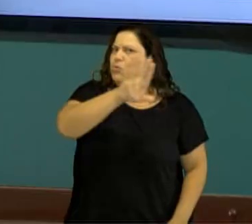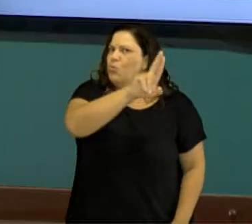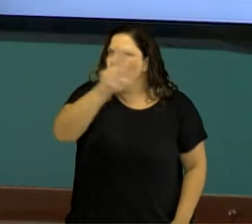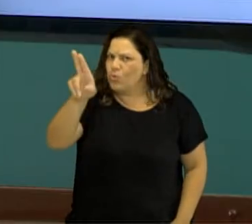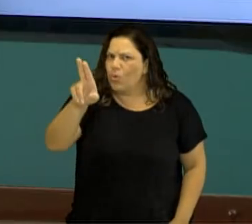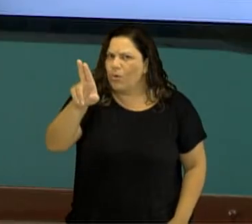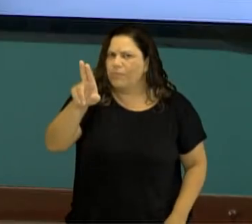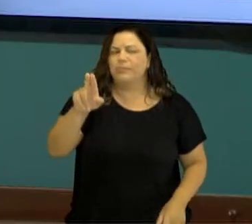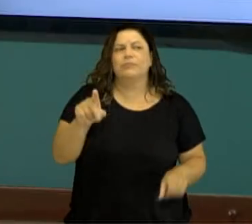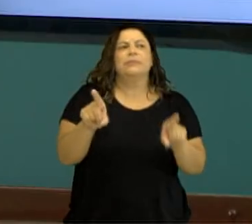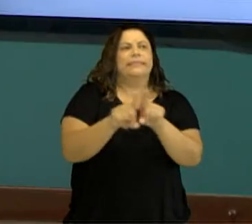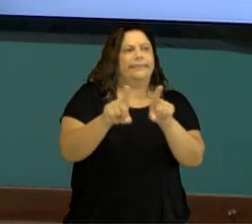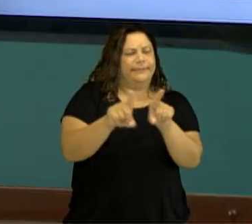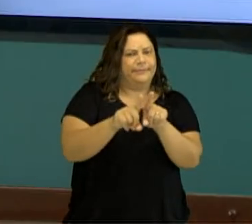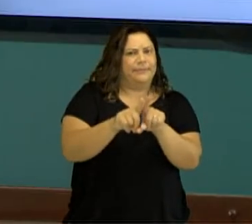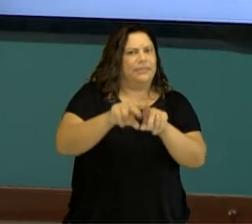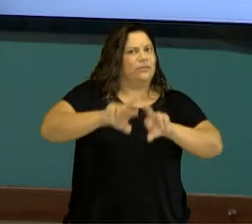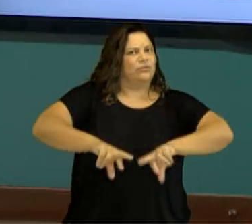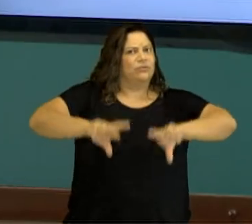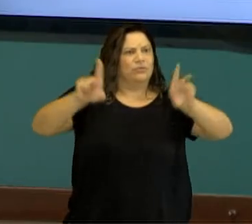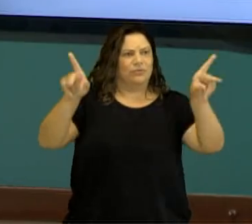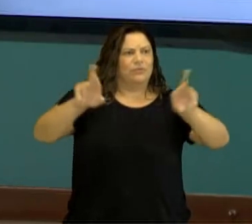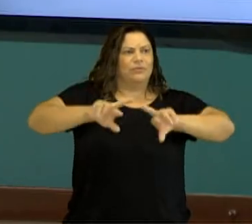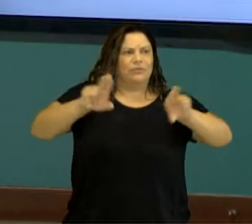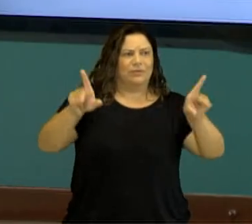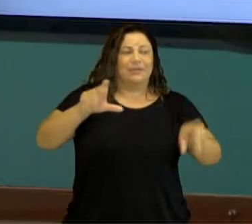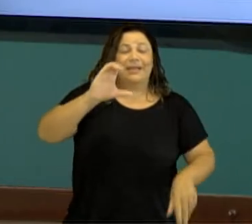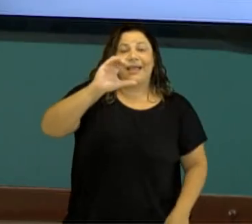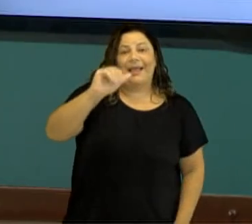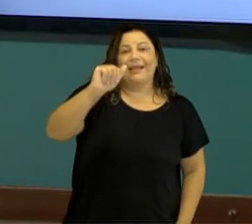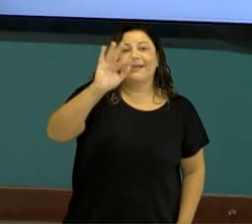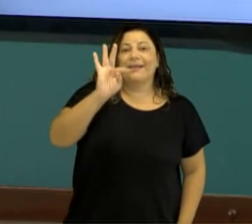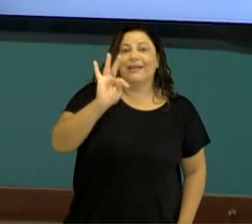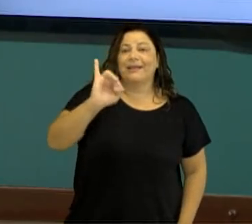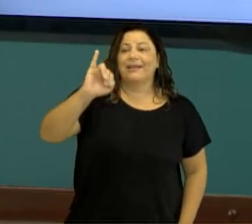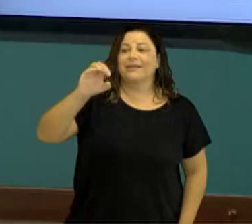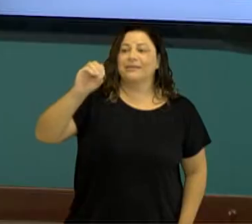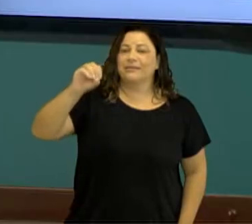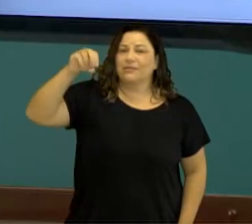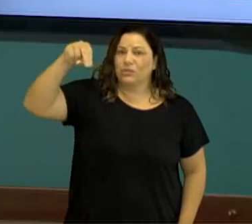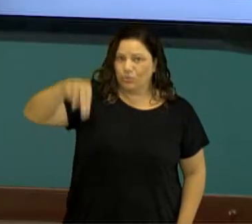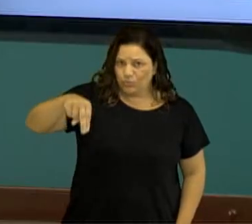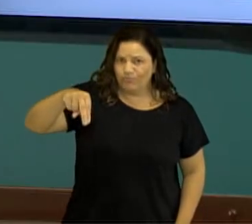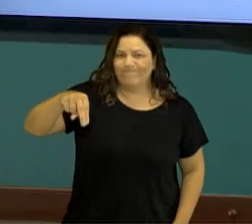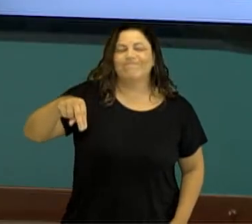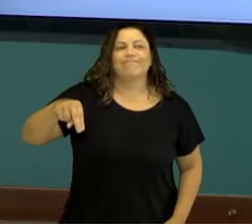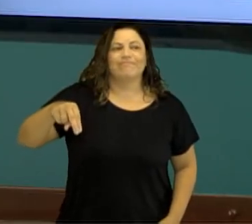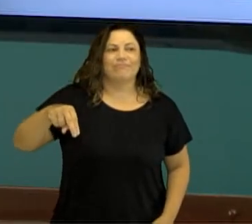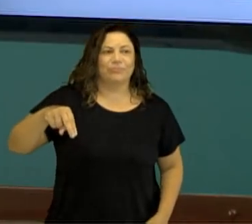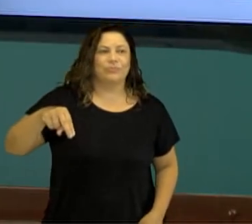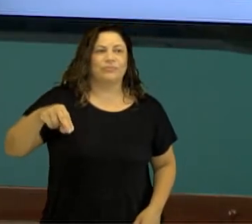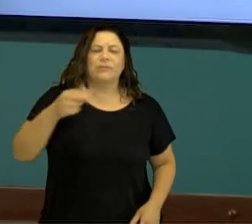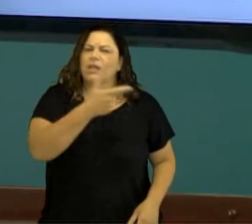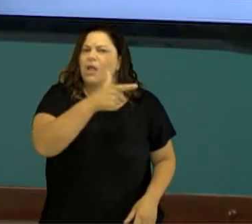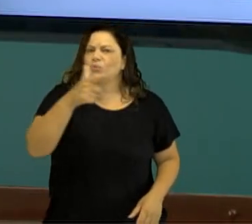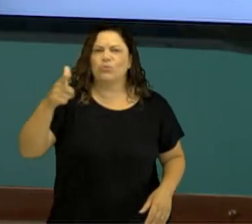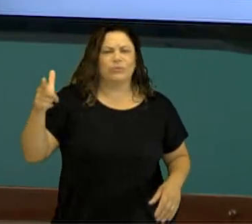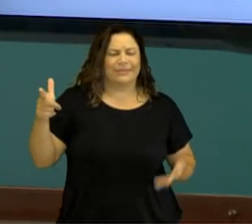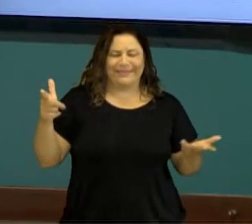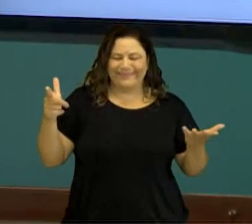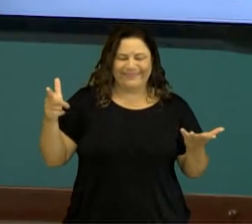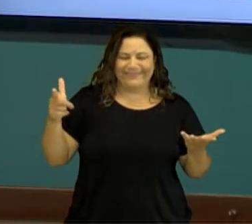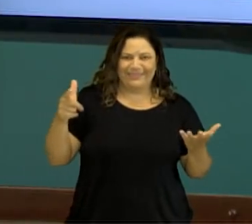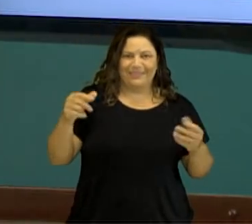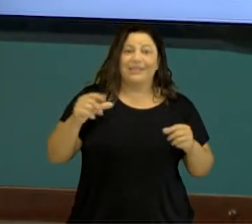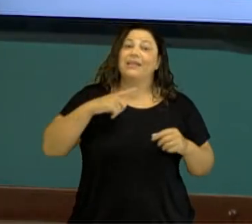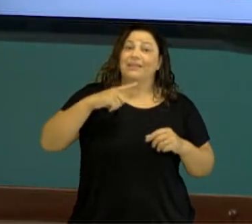diferente. Vai se chamar íon cátion. Tá certo? Agora eu não tenho átomo de sódio. Agora eu